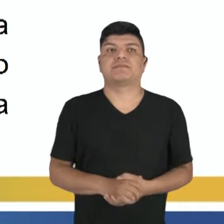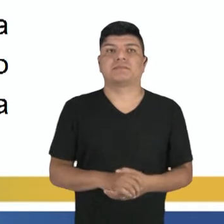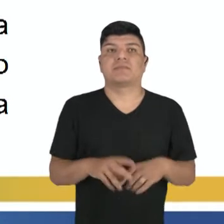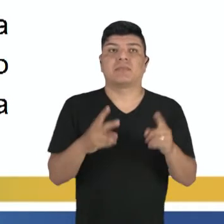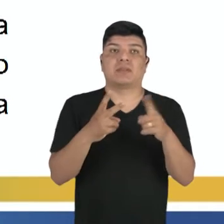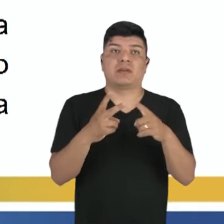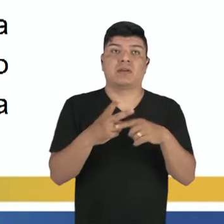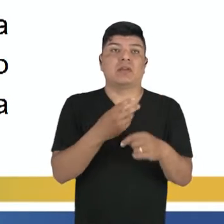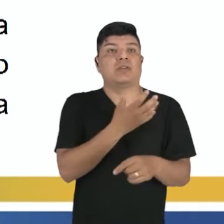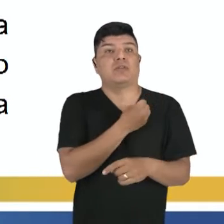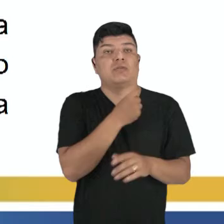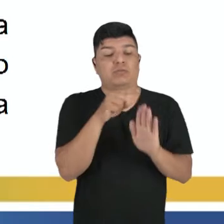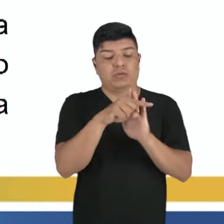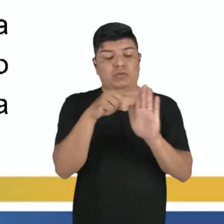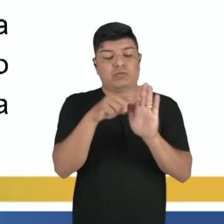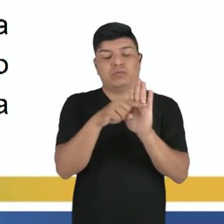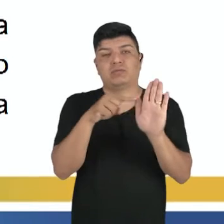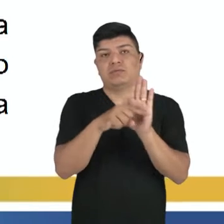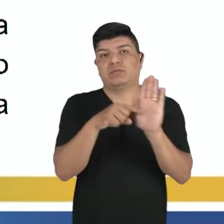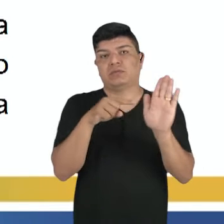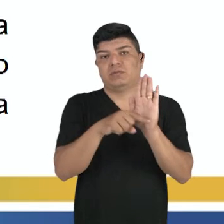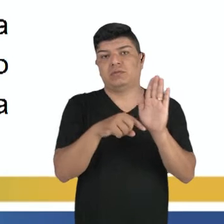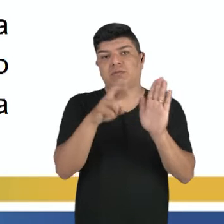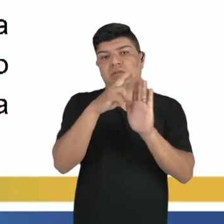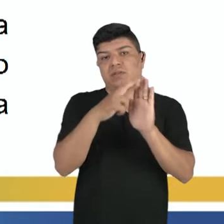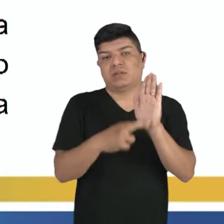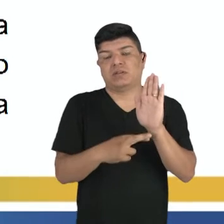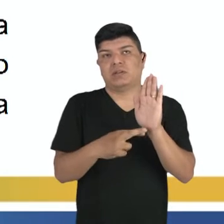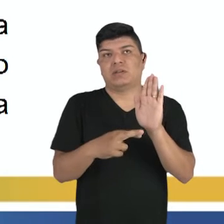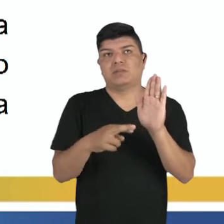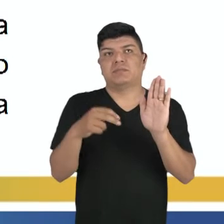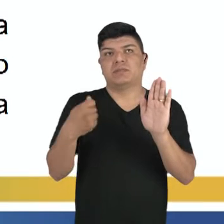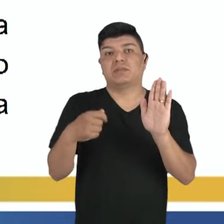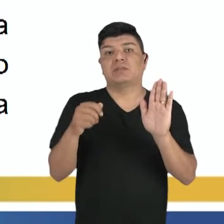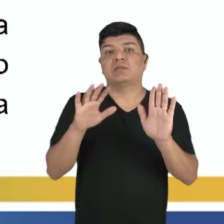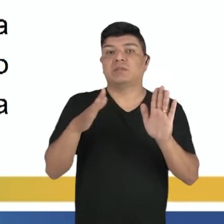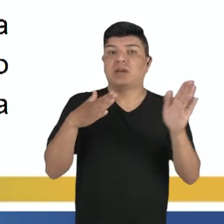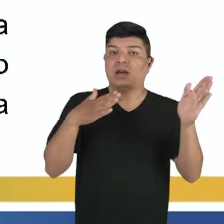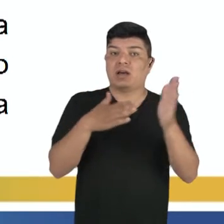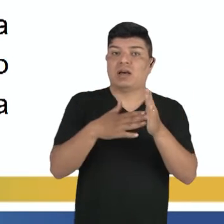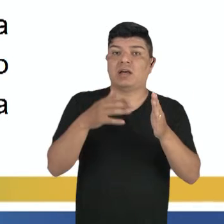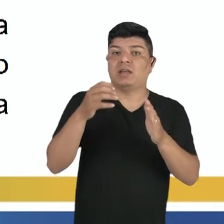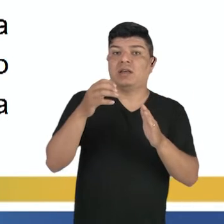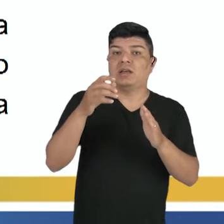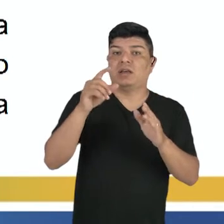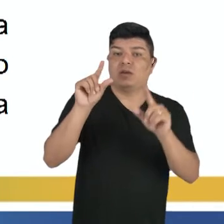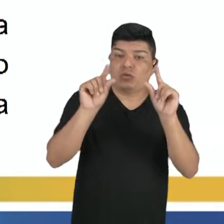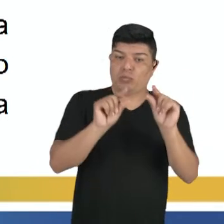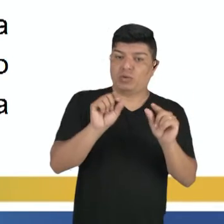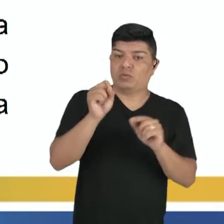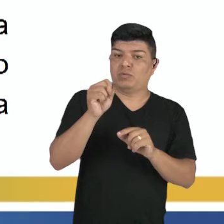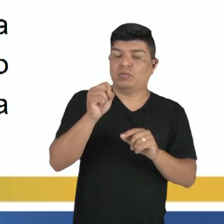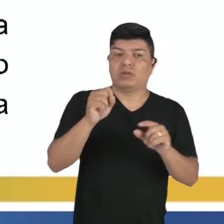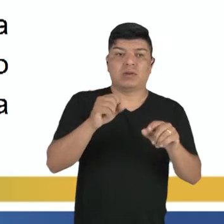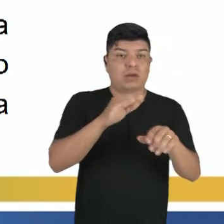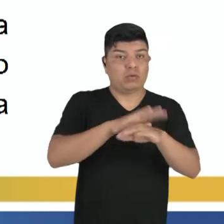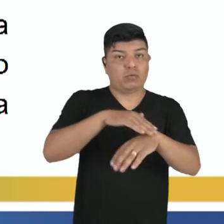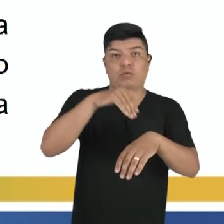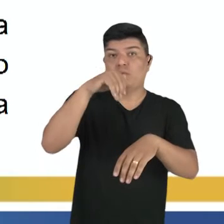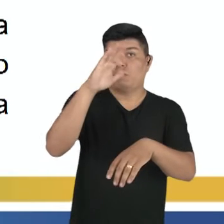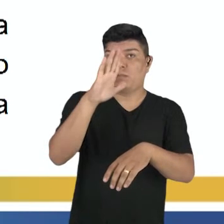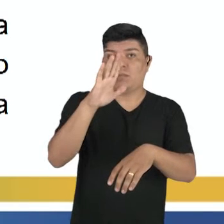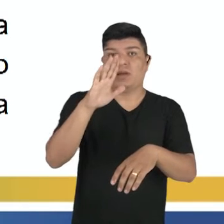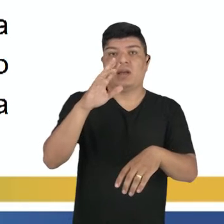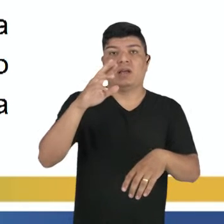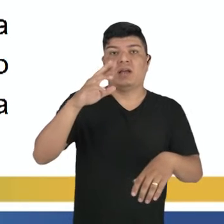2. Números de linhas da redação. A redação tem que ter no mínimo 8 linhas e no máximo